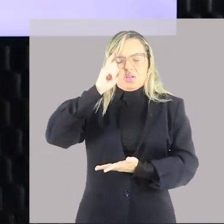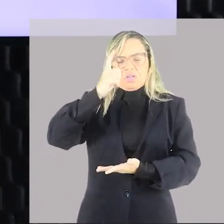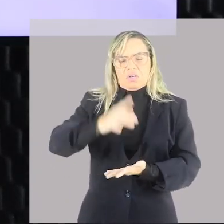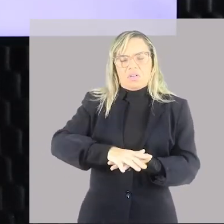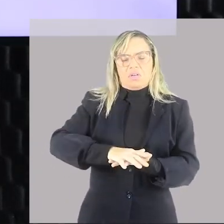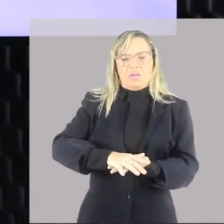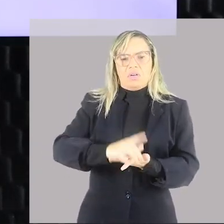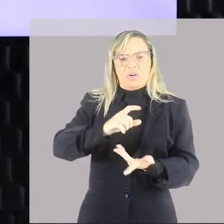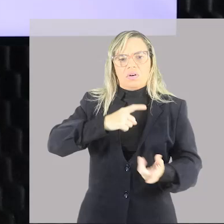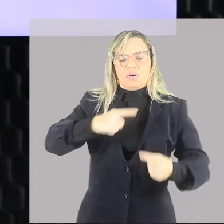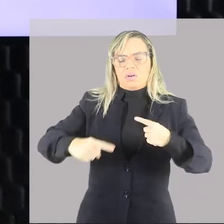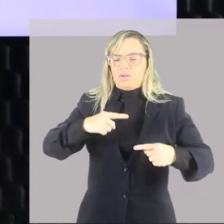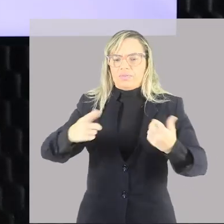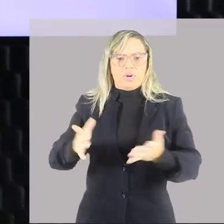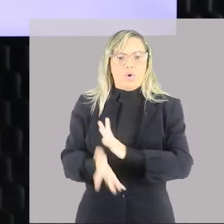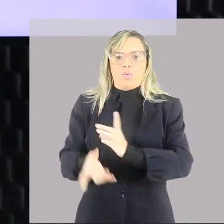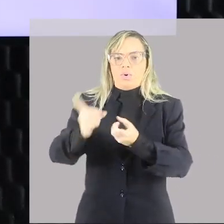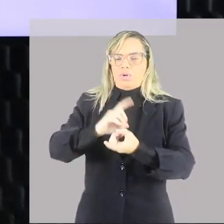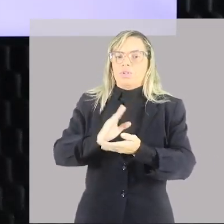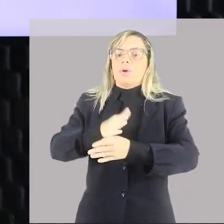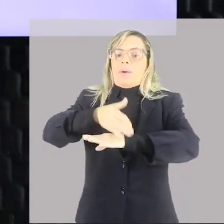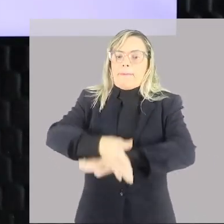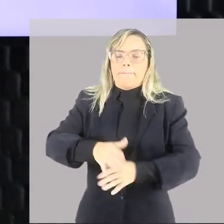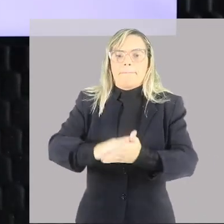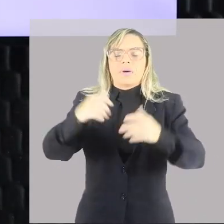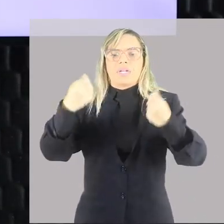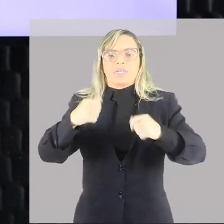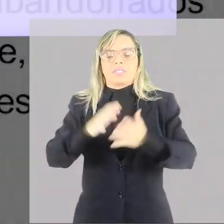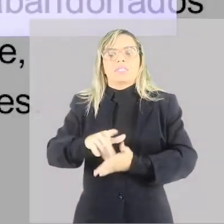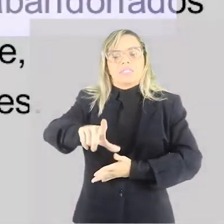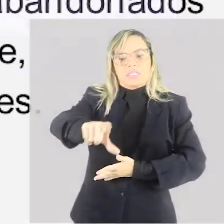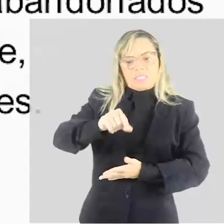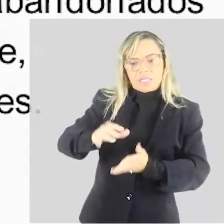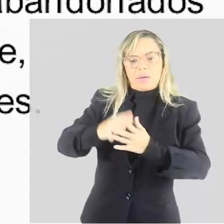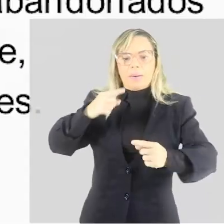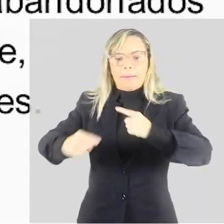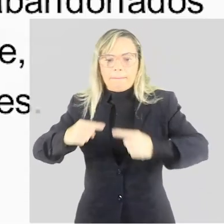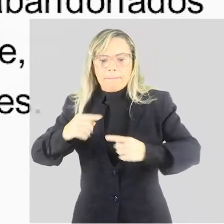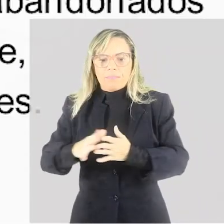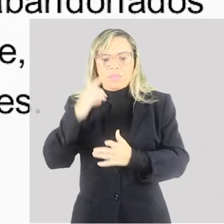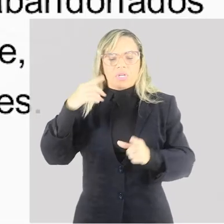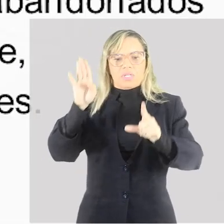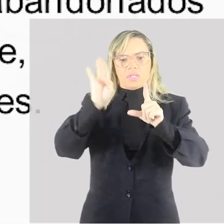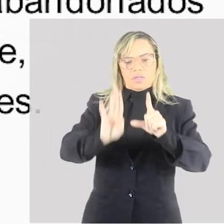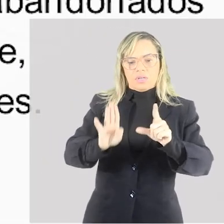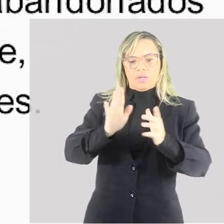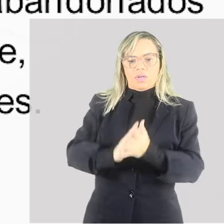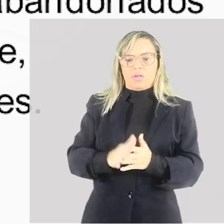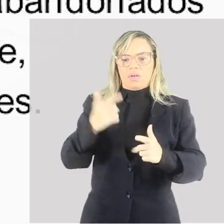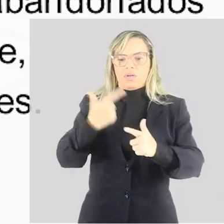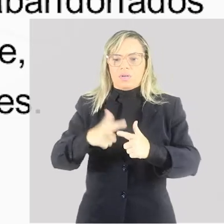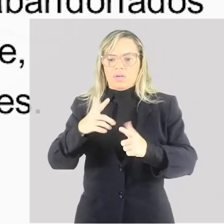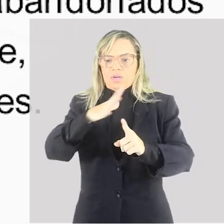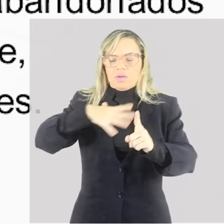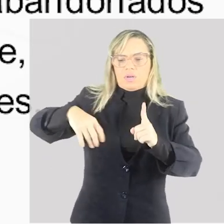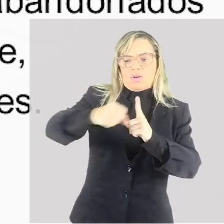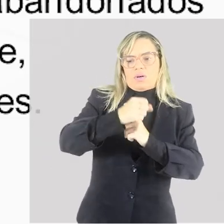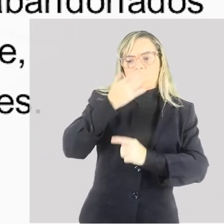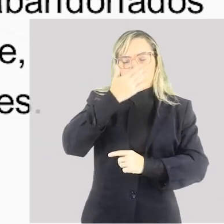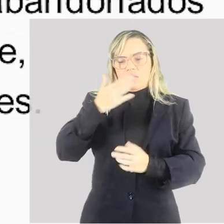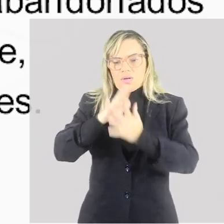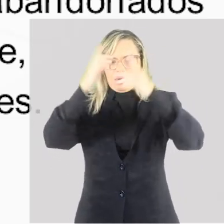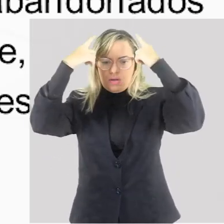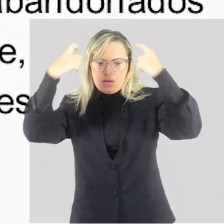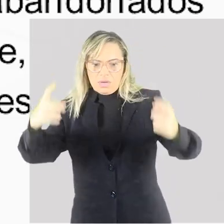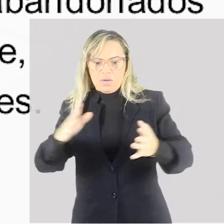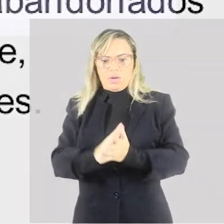anexar, estar pronto, estar dentro destas decisões. Os problemas sociais, como a prostituição, a violência, o tráfico de droga e a questão